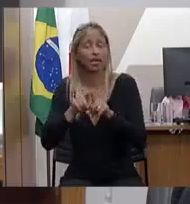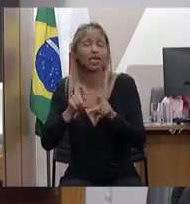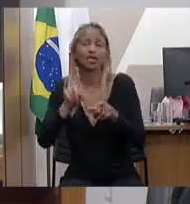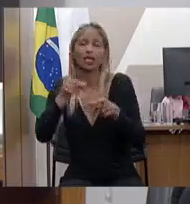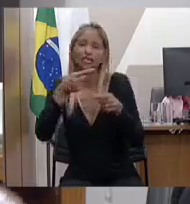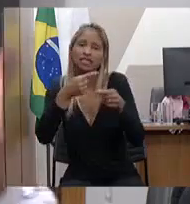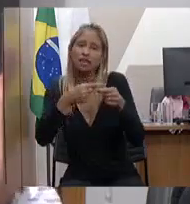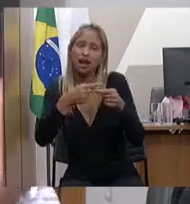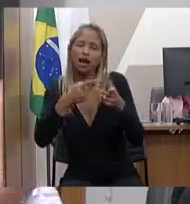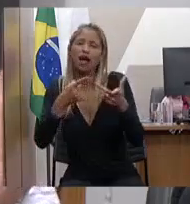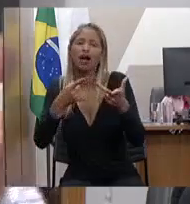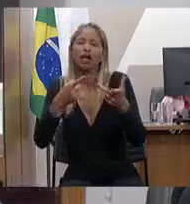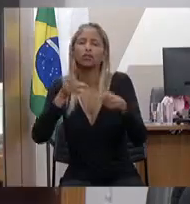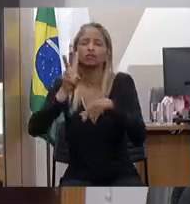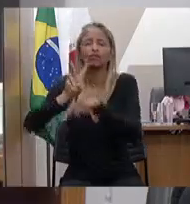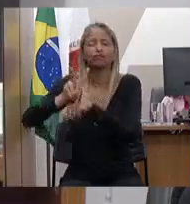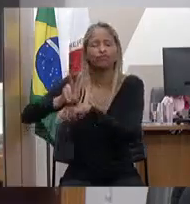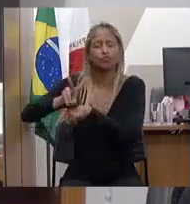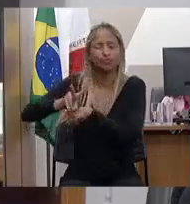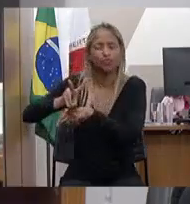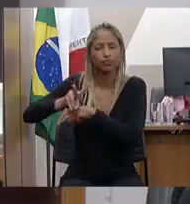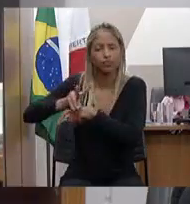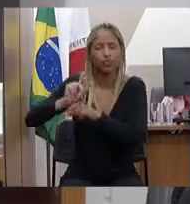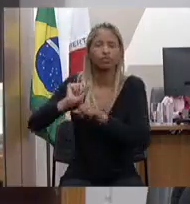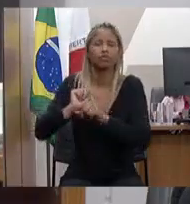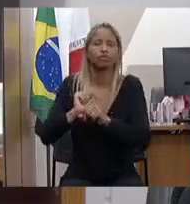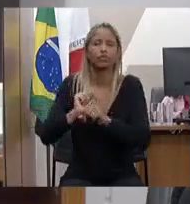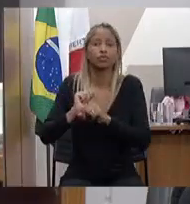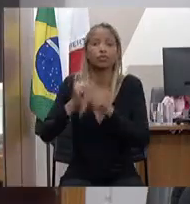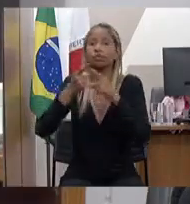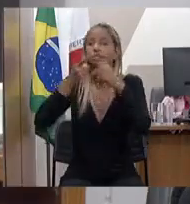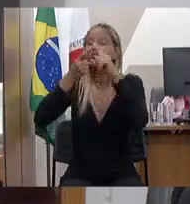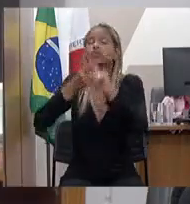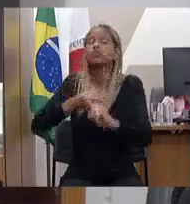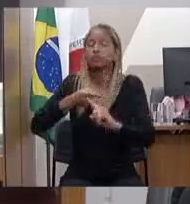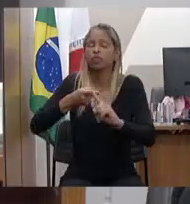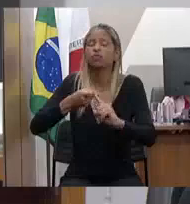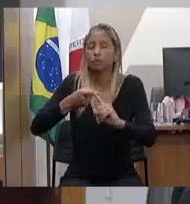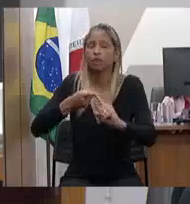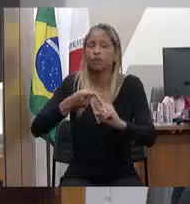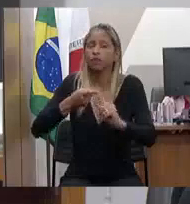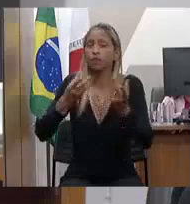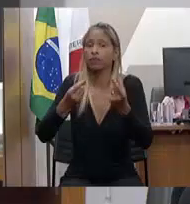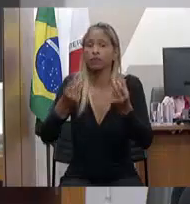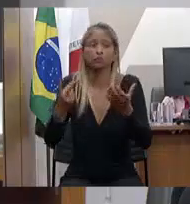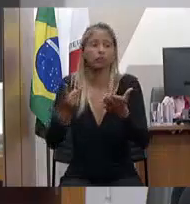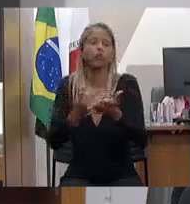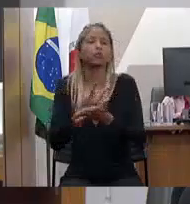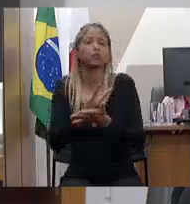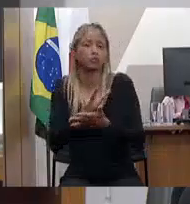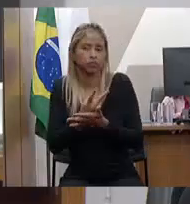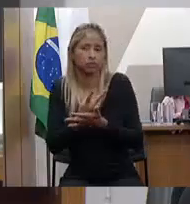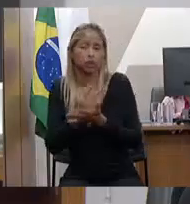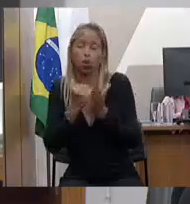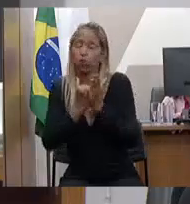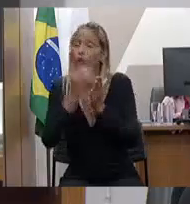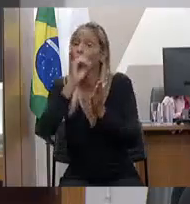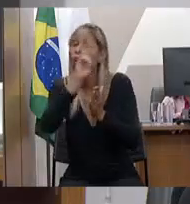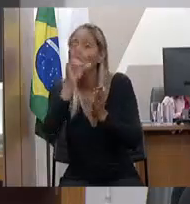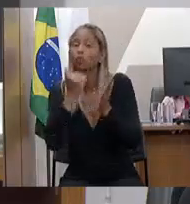enquanto Observatório Como enfrentar ou essa situação ou superar